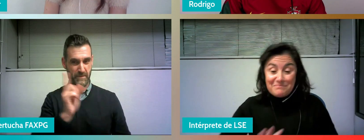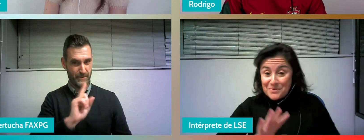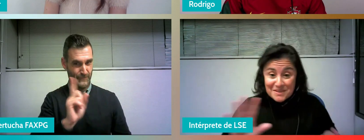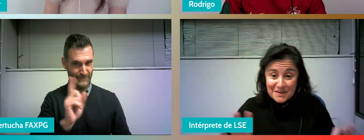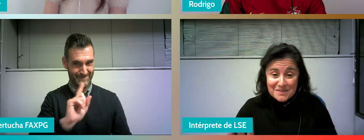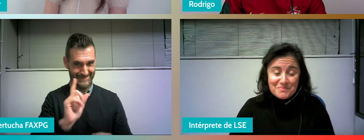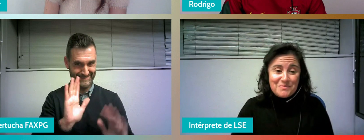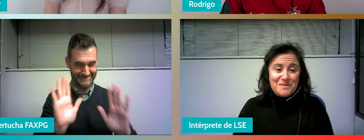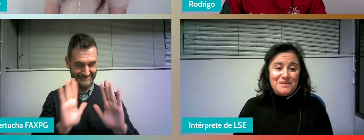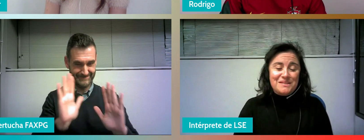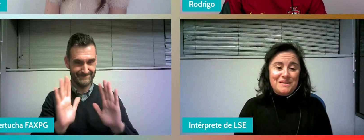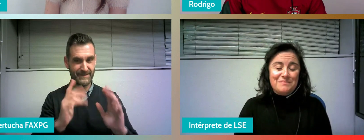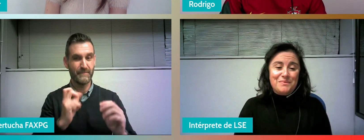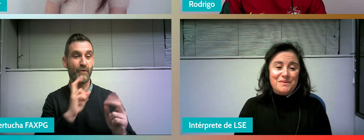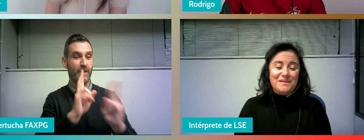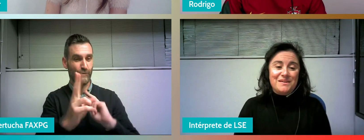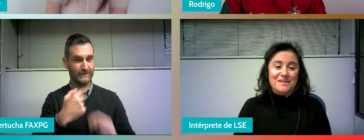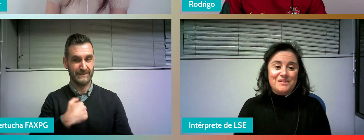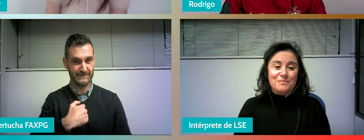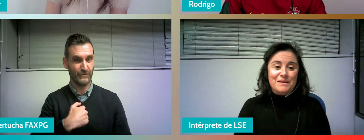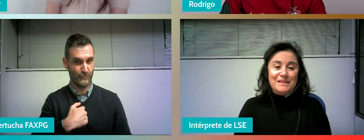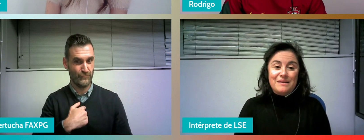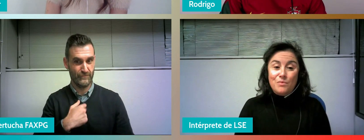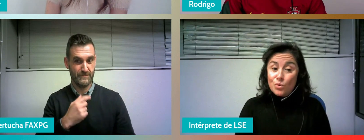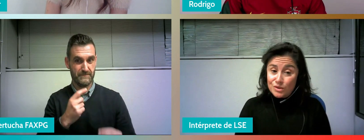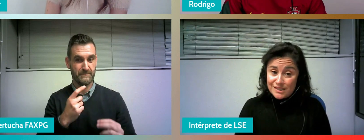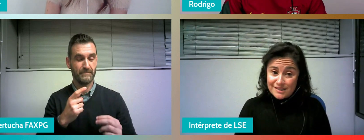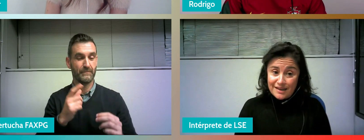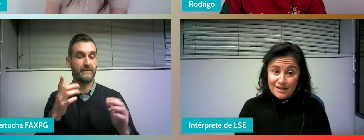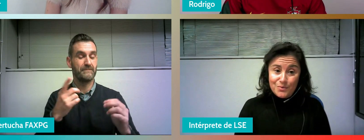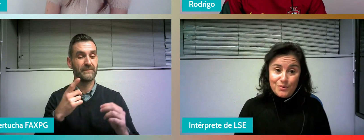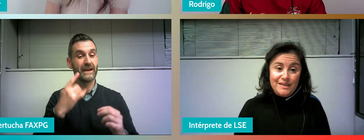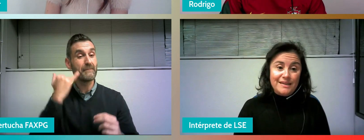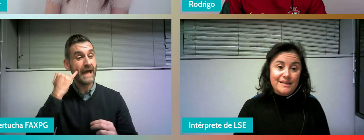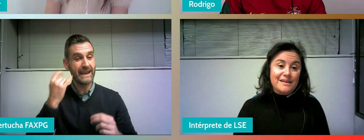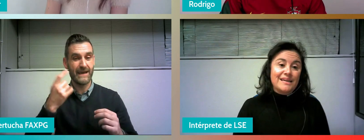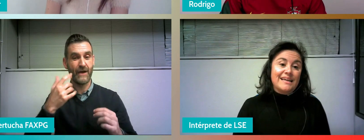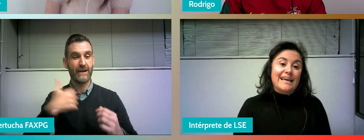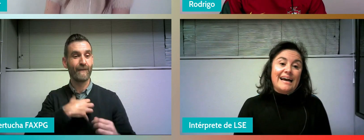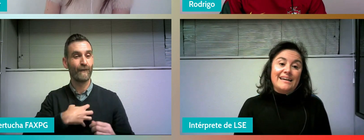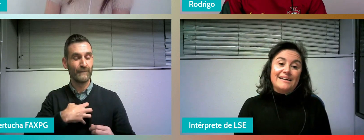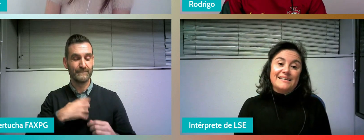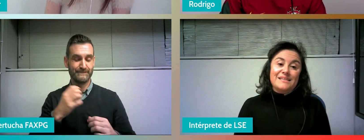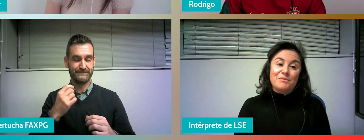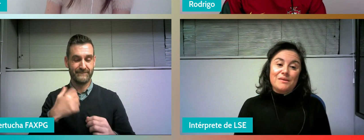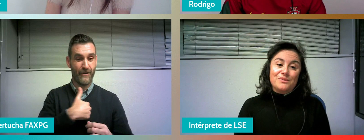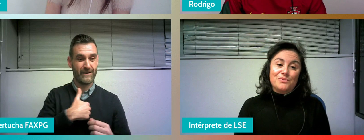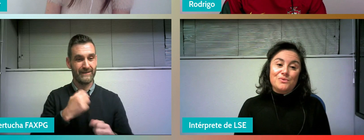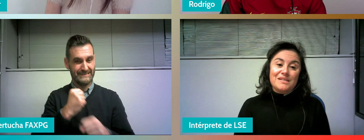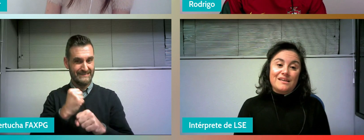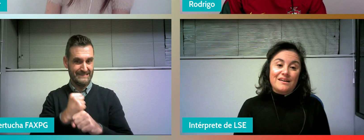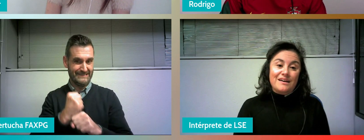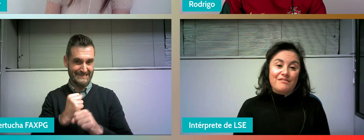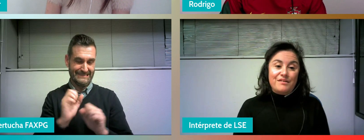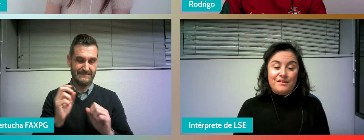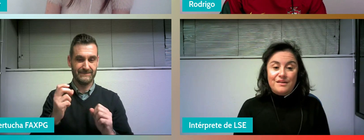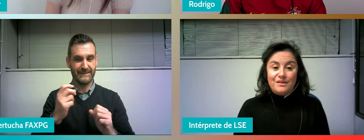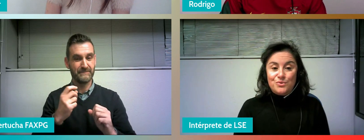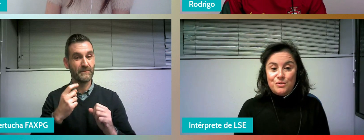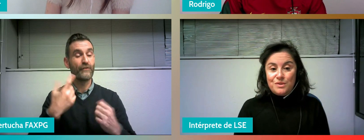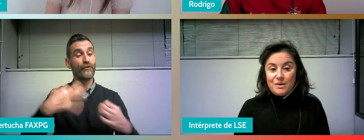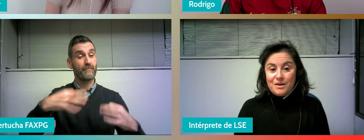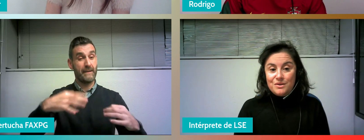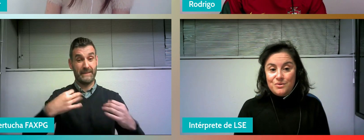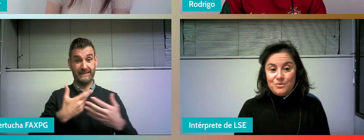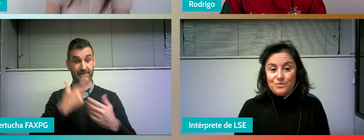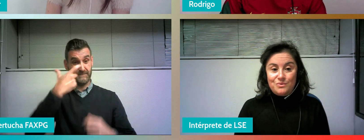Sei que pode ser ese momento así que pode sorprender. Vou contestar eu, Iker. Ana, neste momento, está a facer o